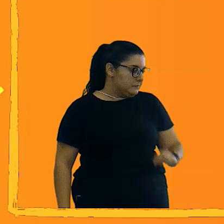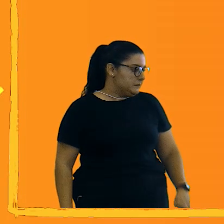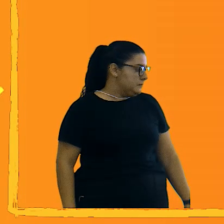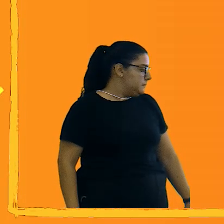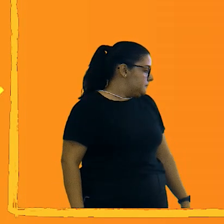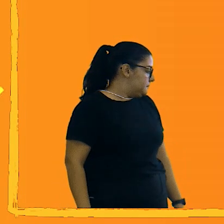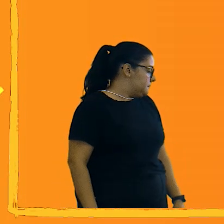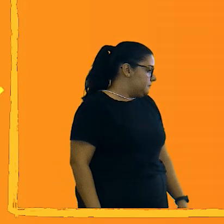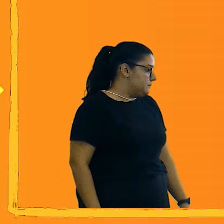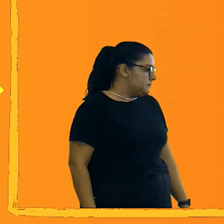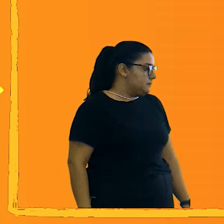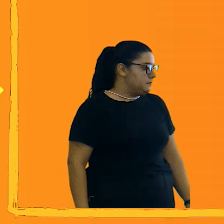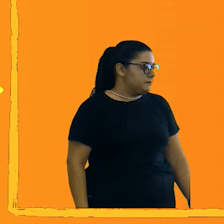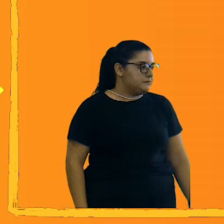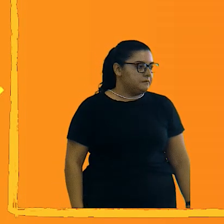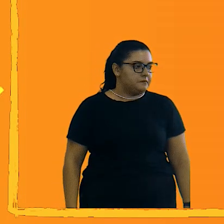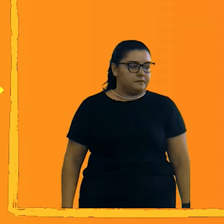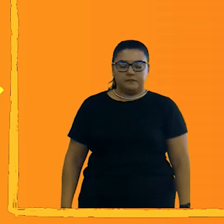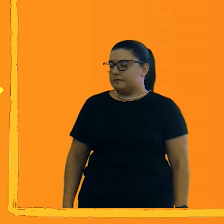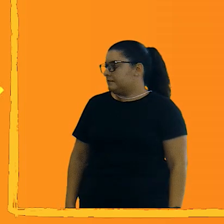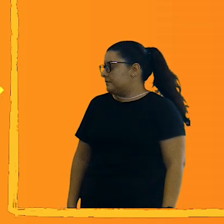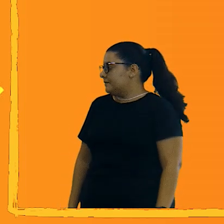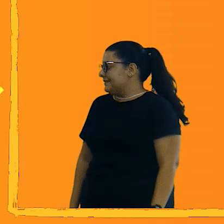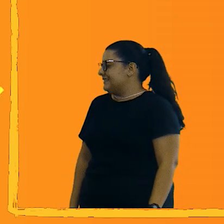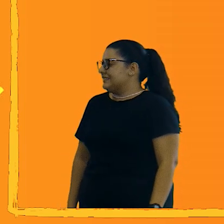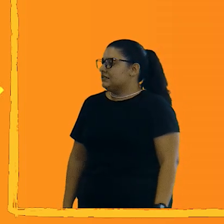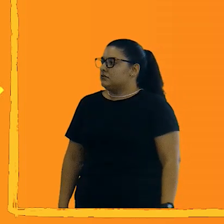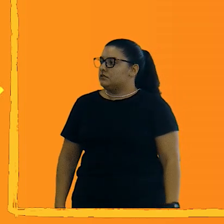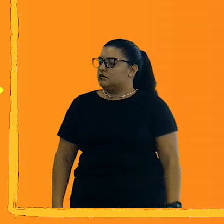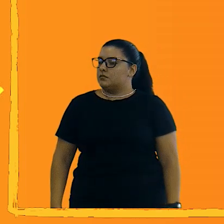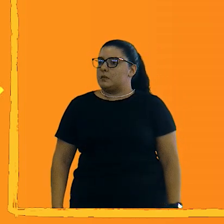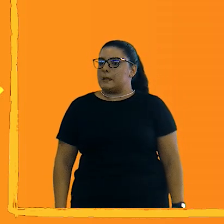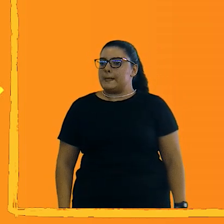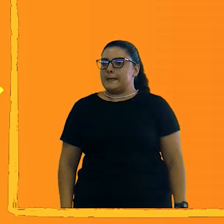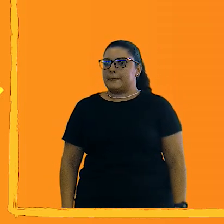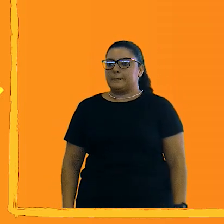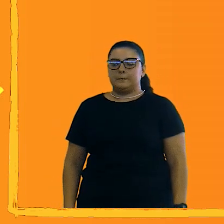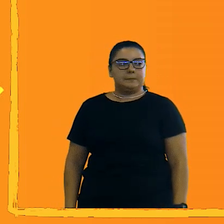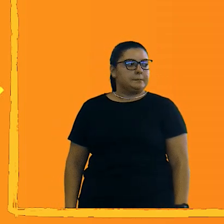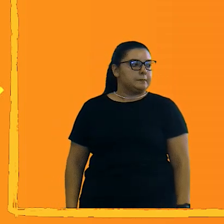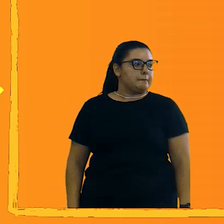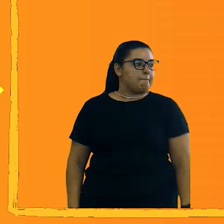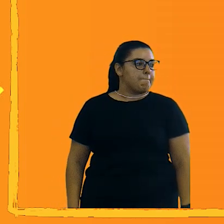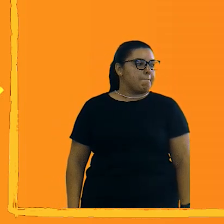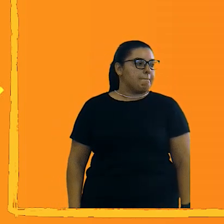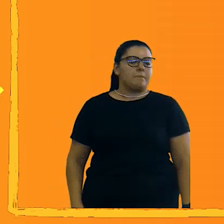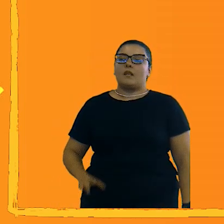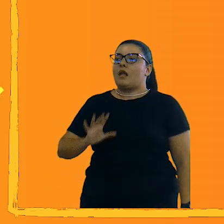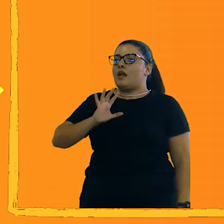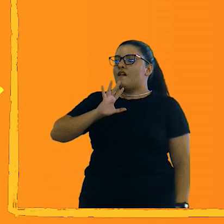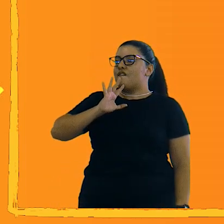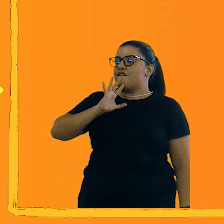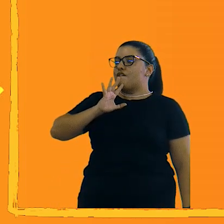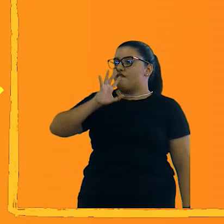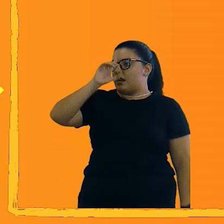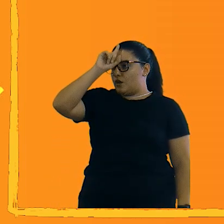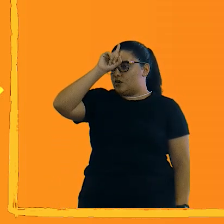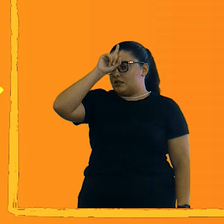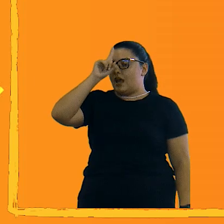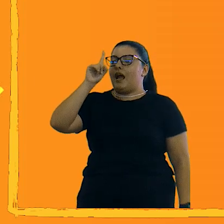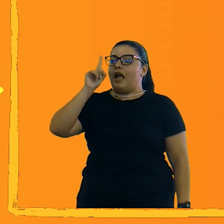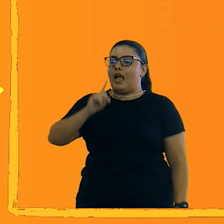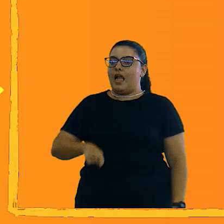ó para cá ó tá observando que na velocidade é espaço pelo